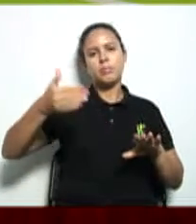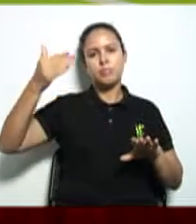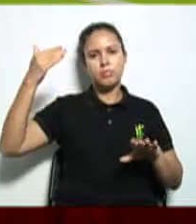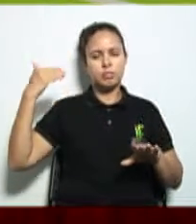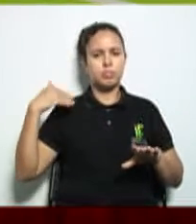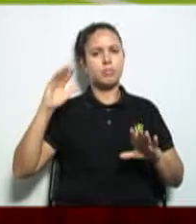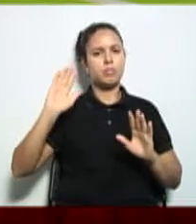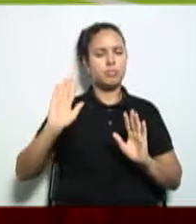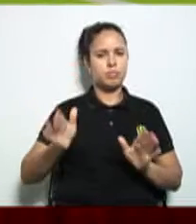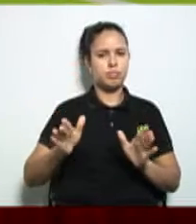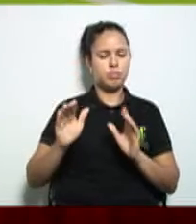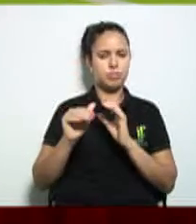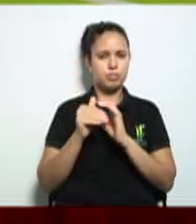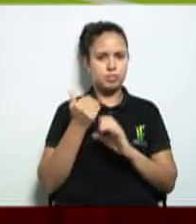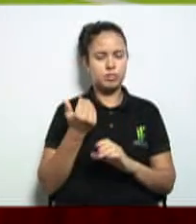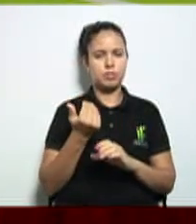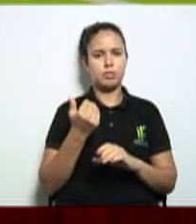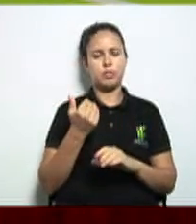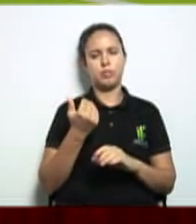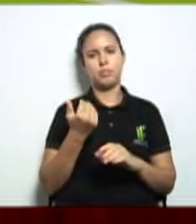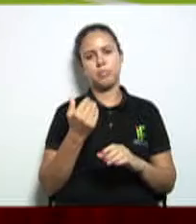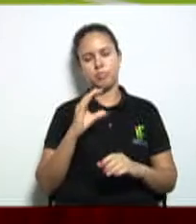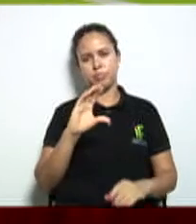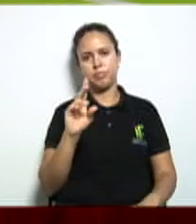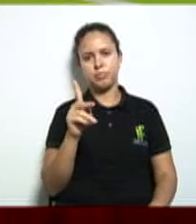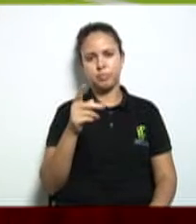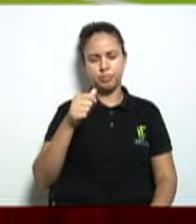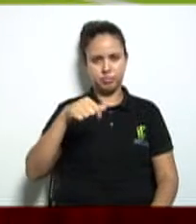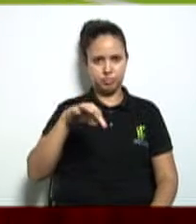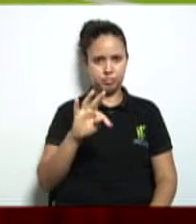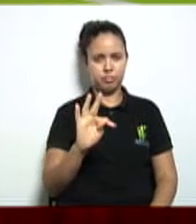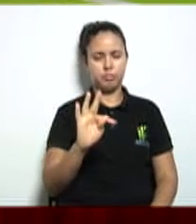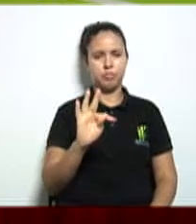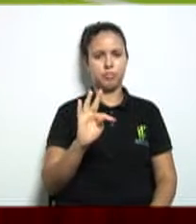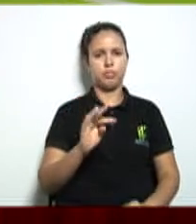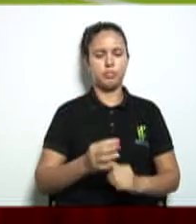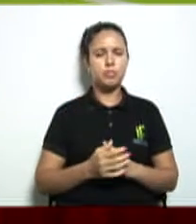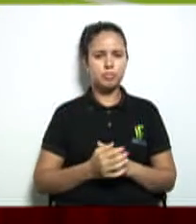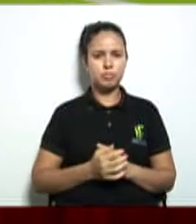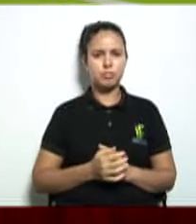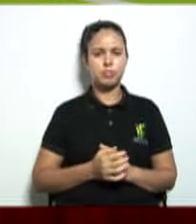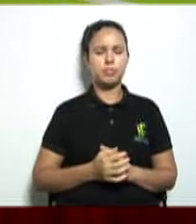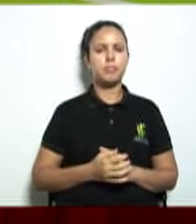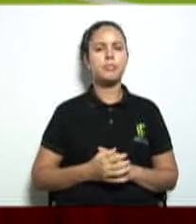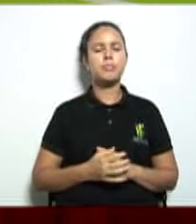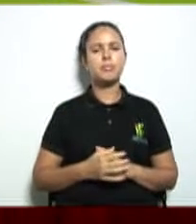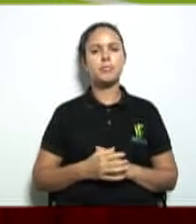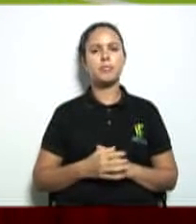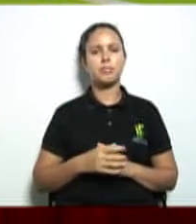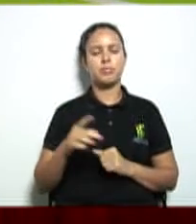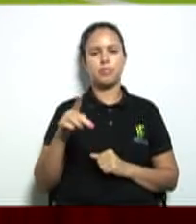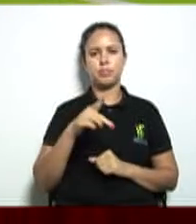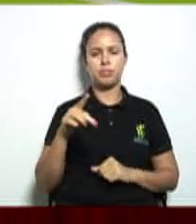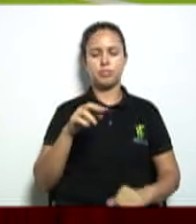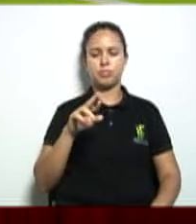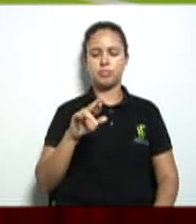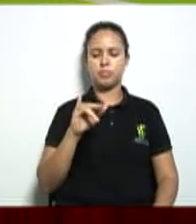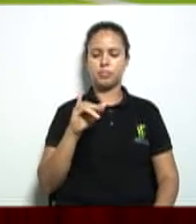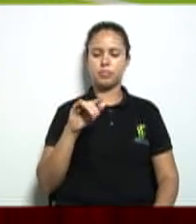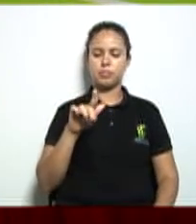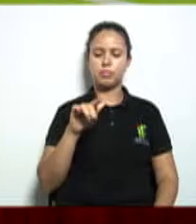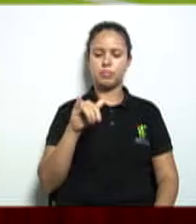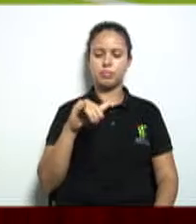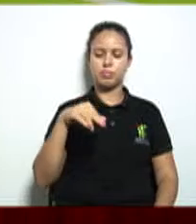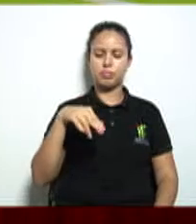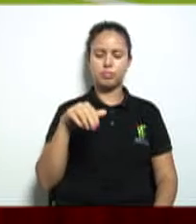Elizabeth, que mandou um recadinho aqui pra gente no chat, né. E a professora Regina Lopes, também lá de Nova